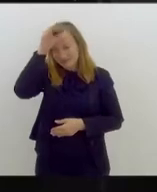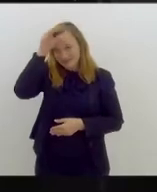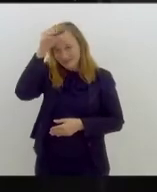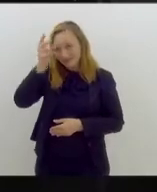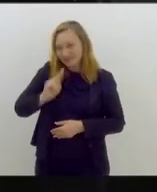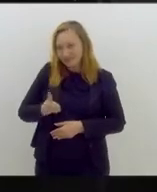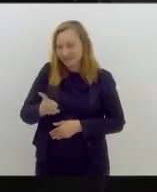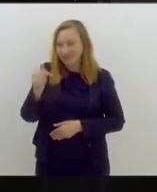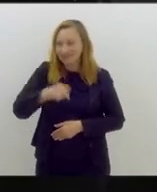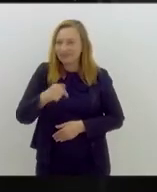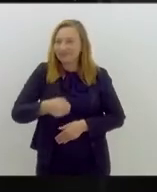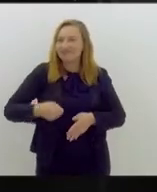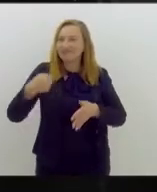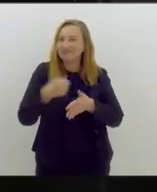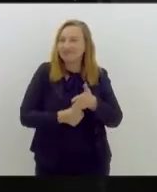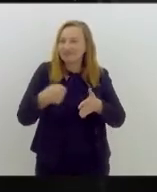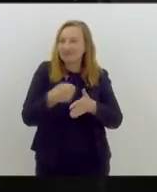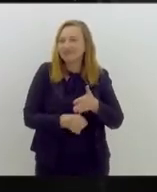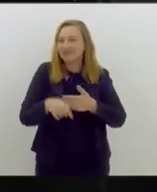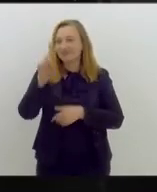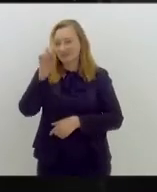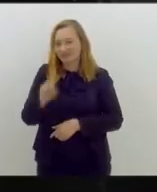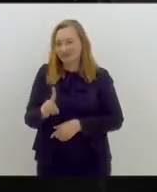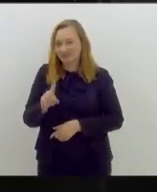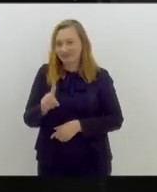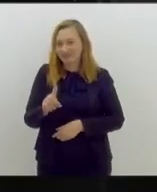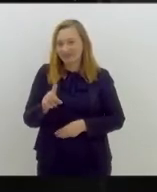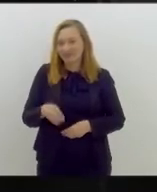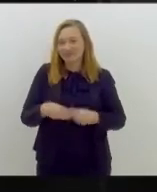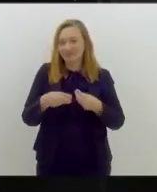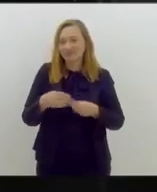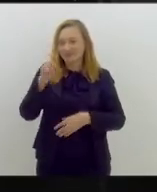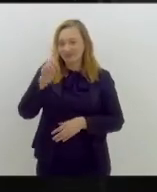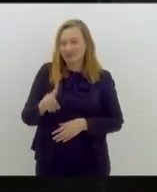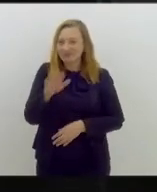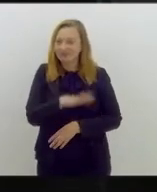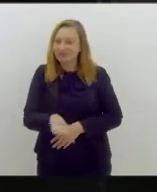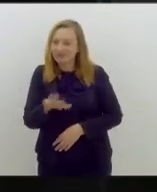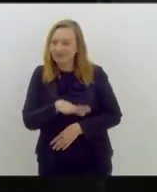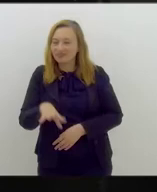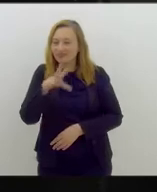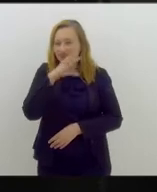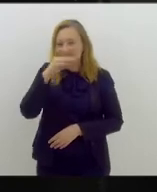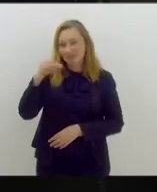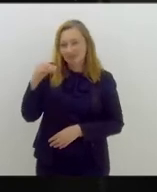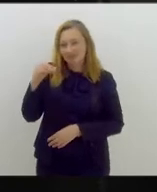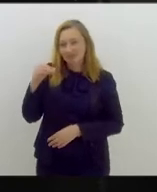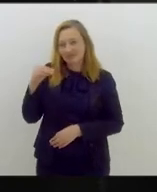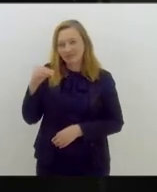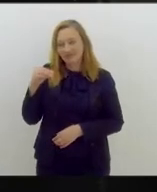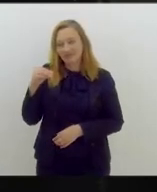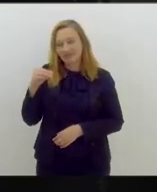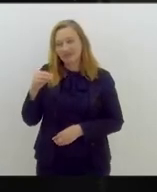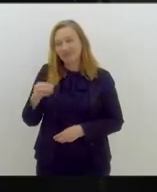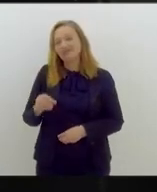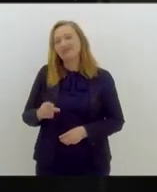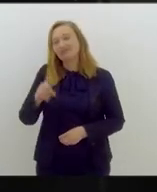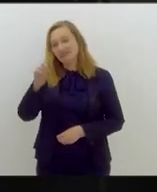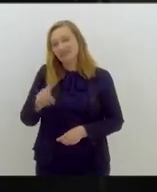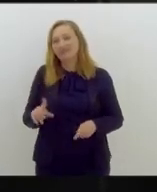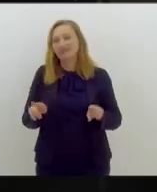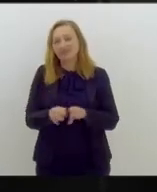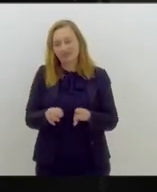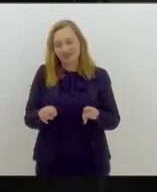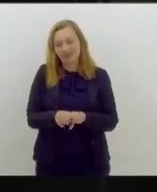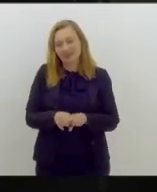aqui lutando por direitos garantindo o direito das crianças e dos adolescentes e garantindo o direito também